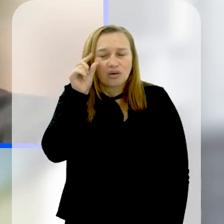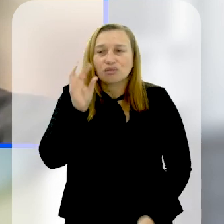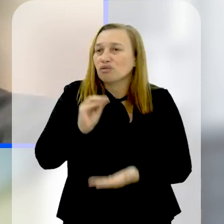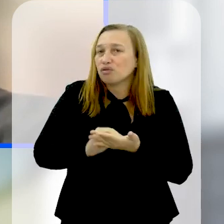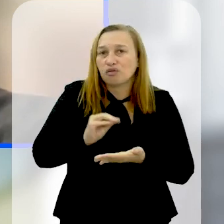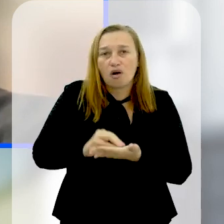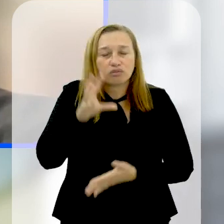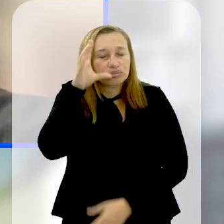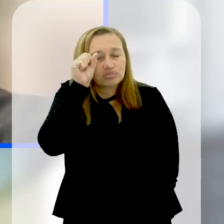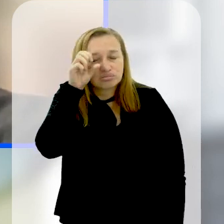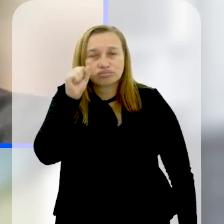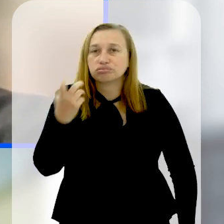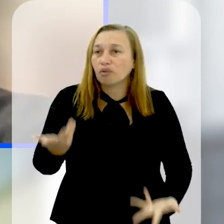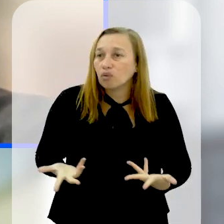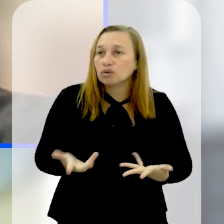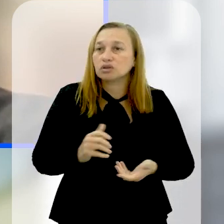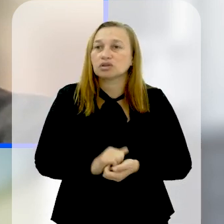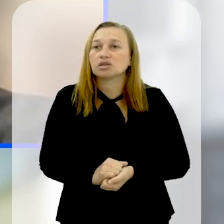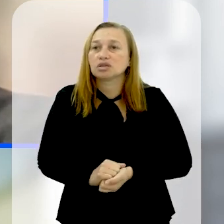com